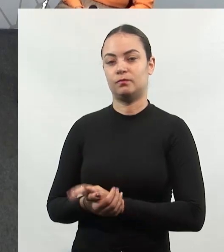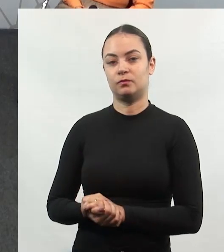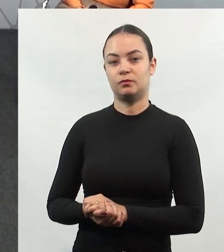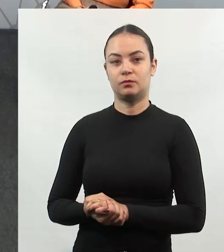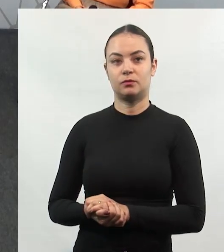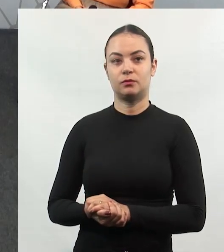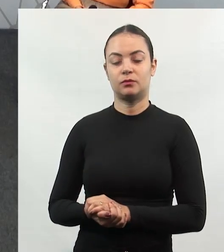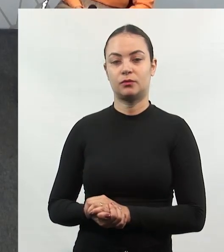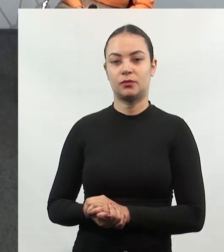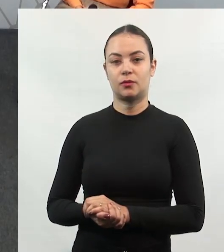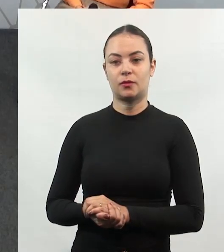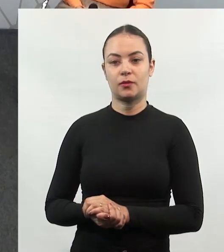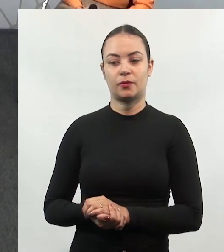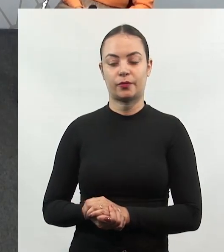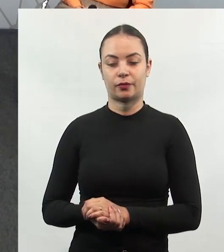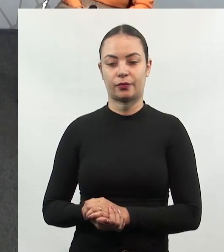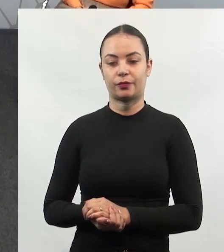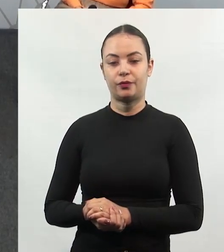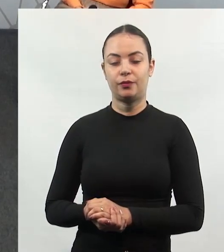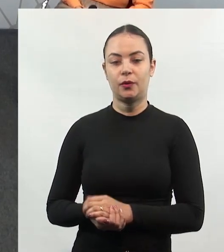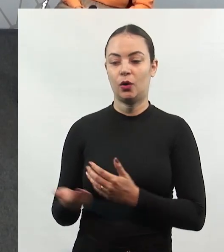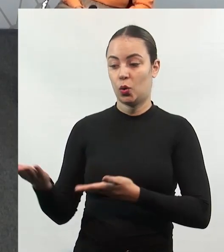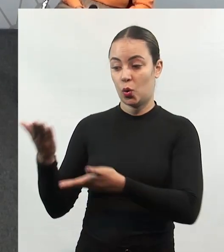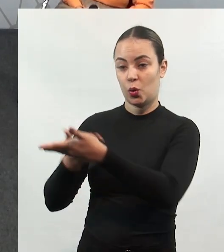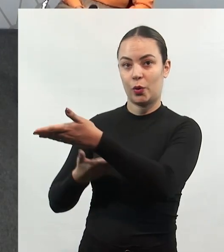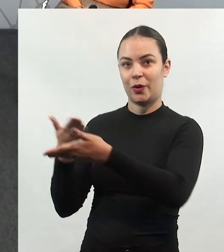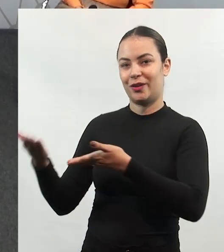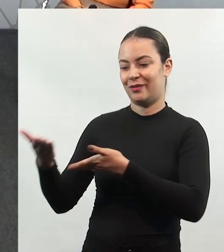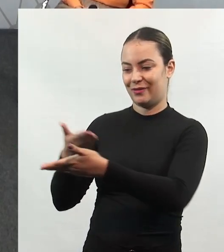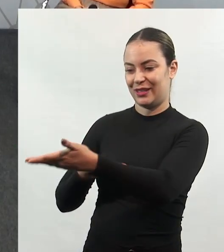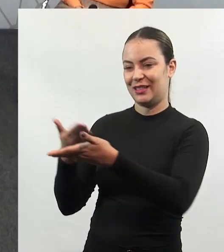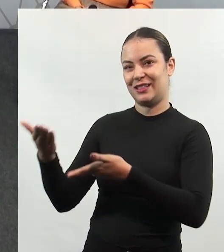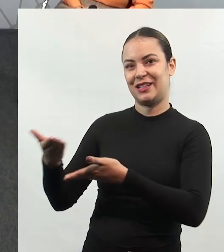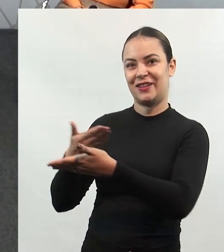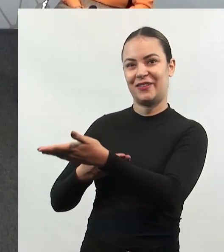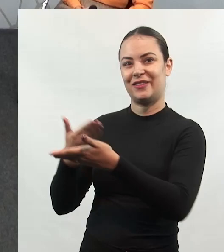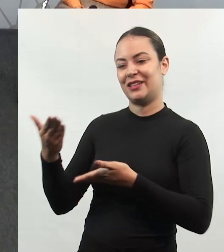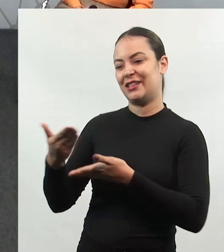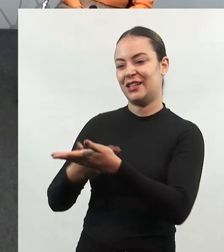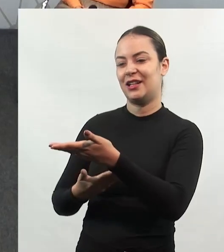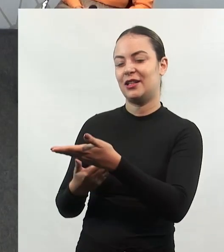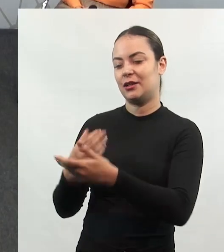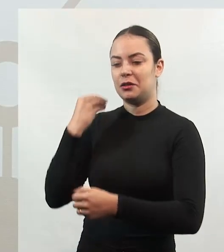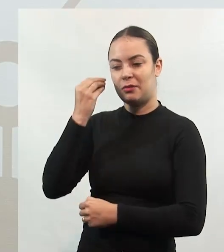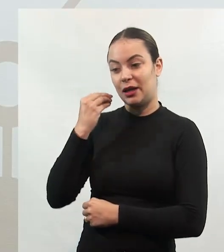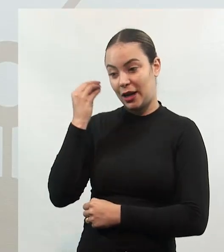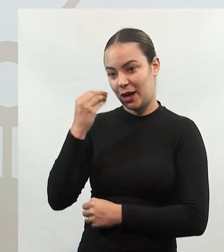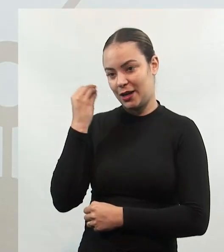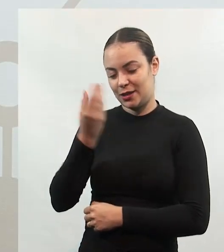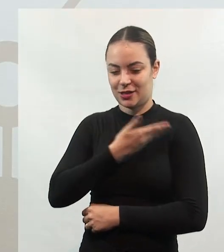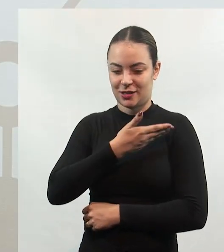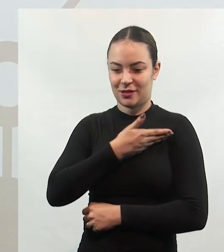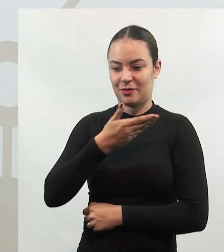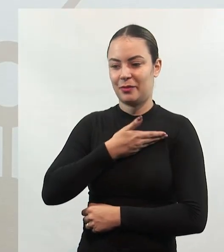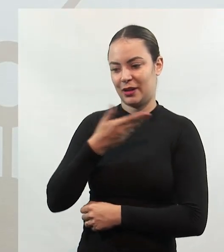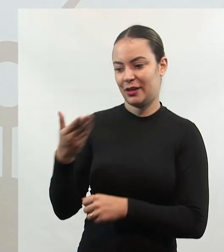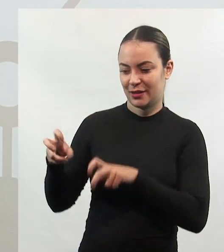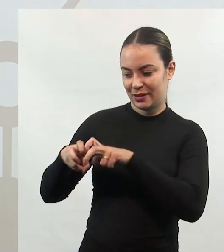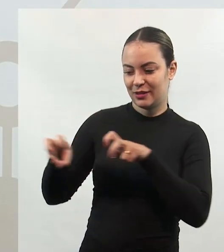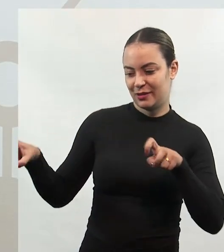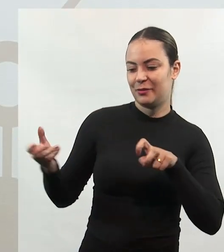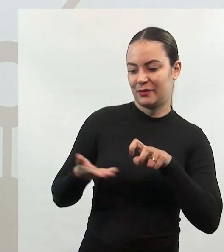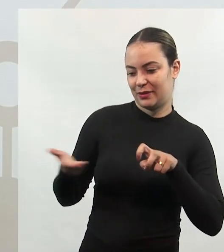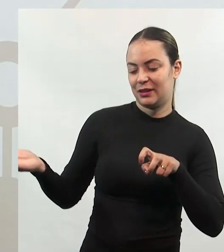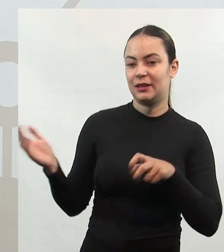classe trabalhadora e que essa educação era promoção ali no Carmela, era uma possibilidade de transformar a nossa realidade,